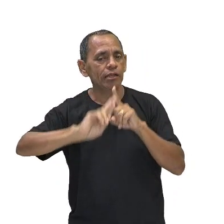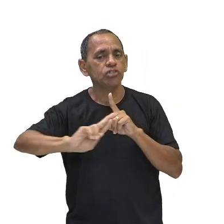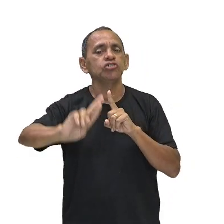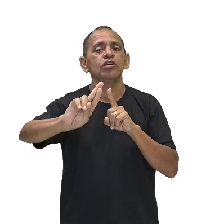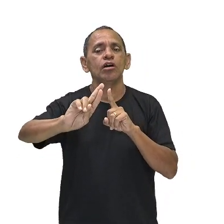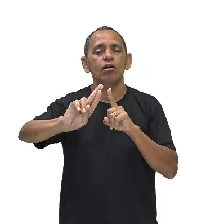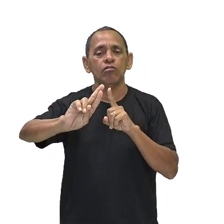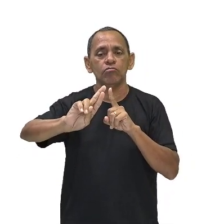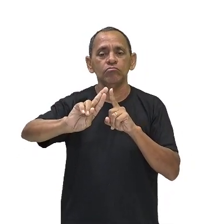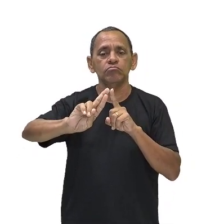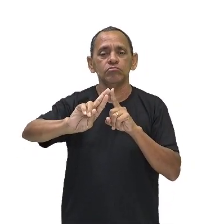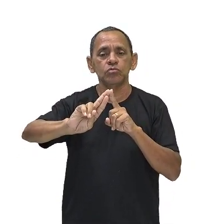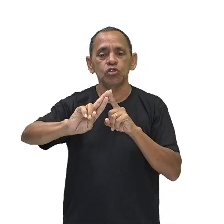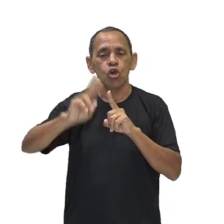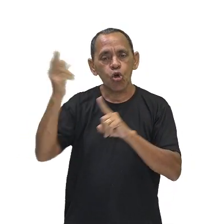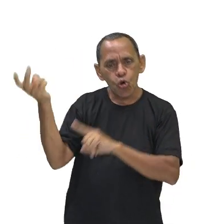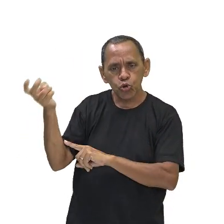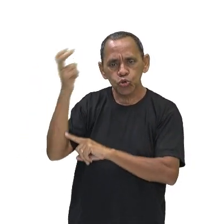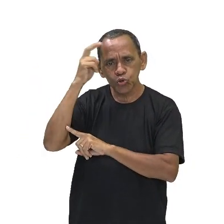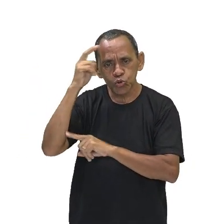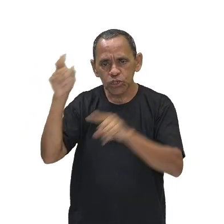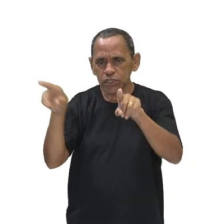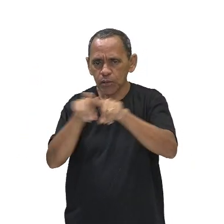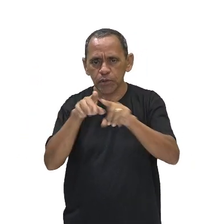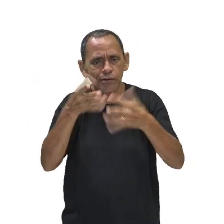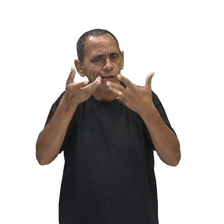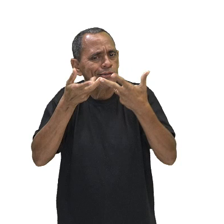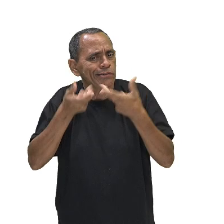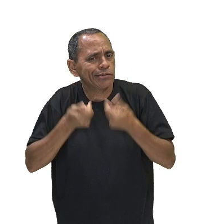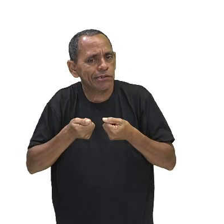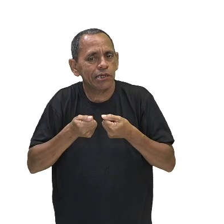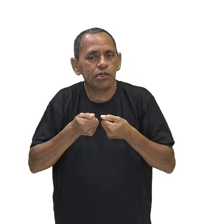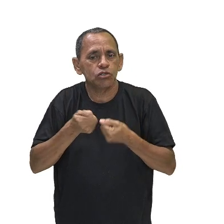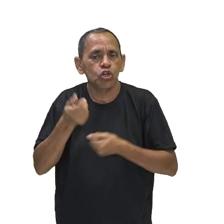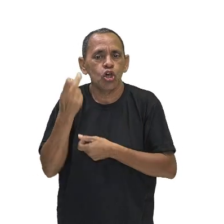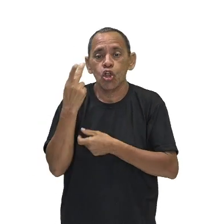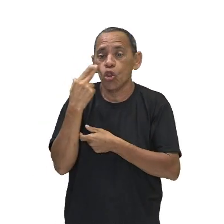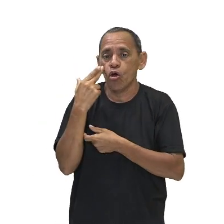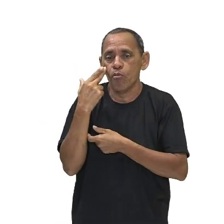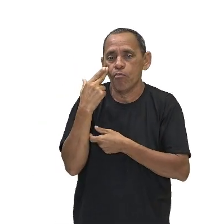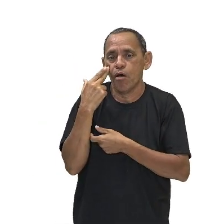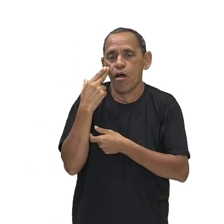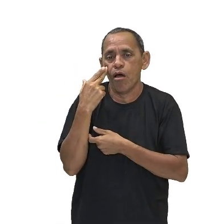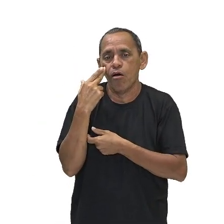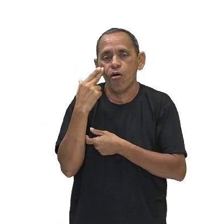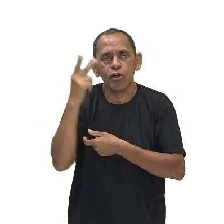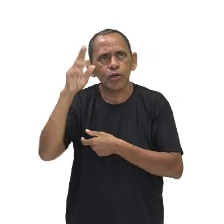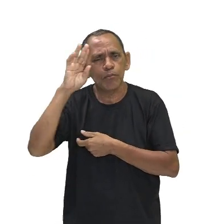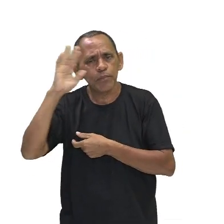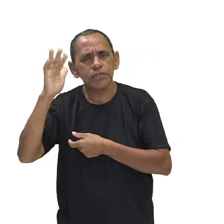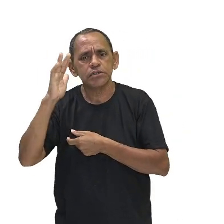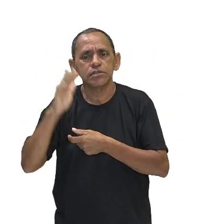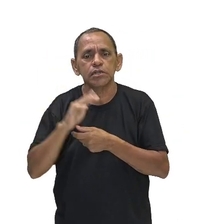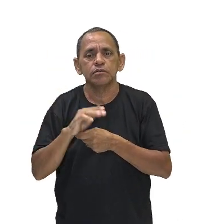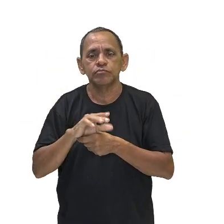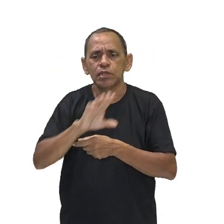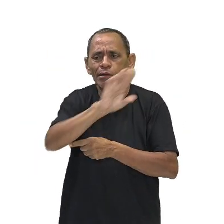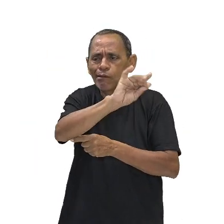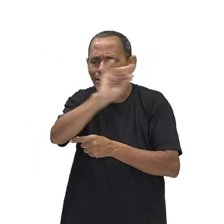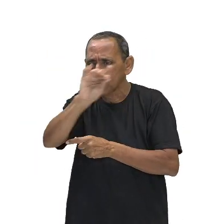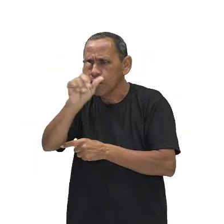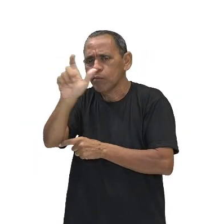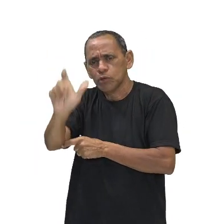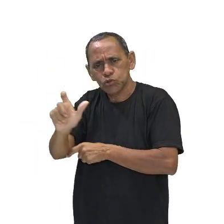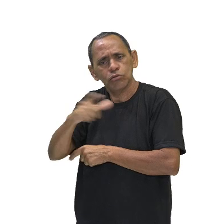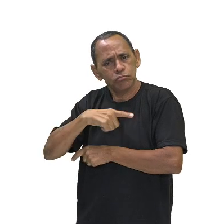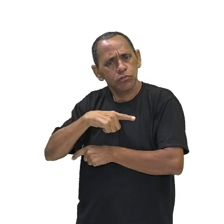todos aceitam, né? É normal que se pense, que se exija que a pessoa tenha uma religião na nossa sociedade,